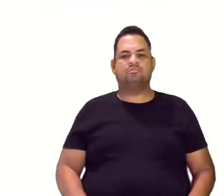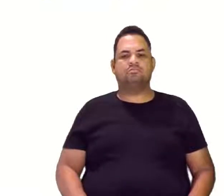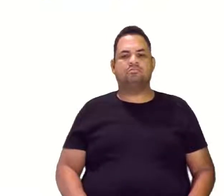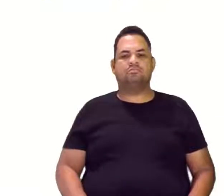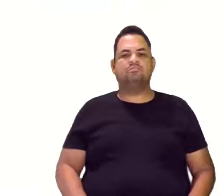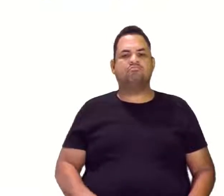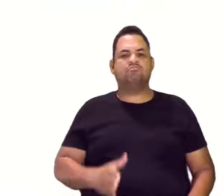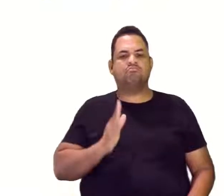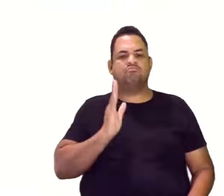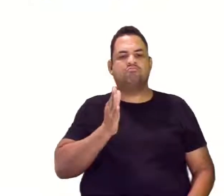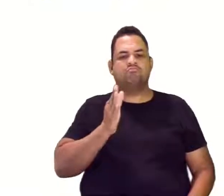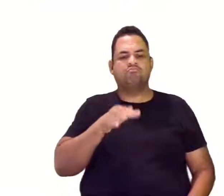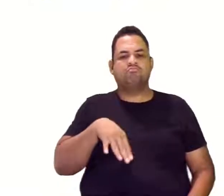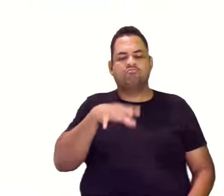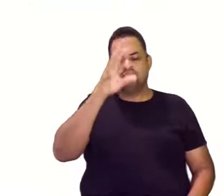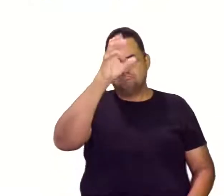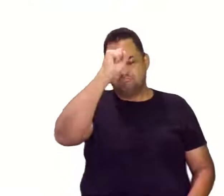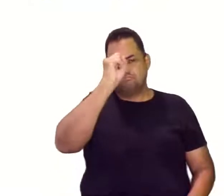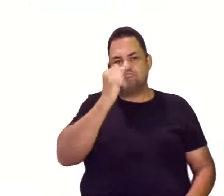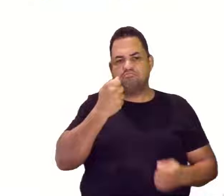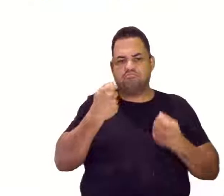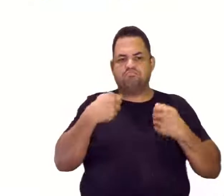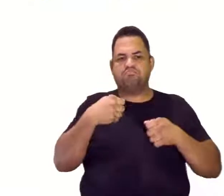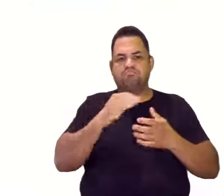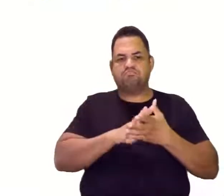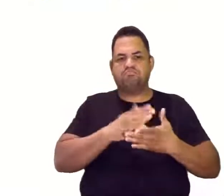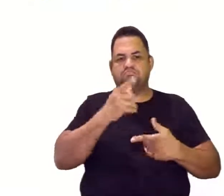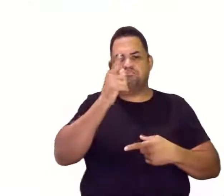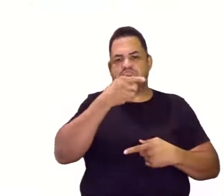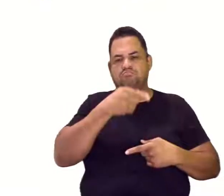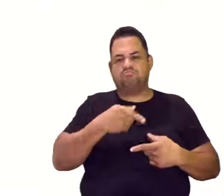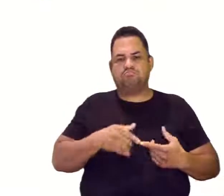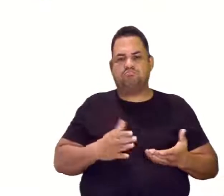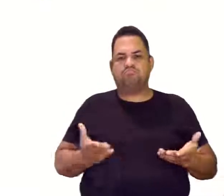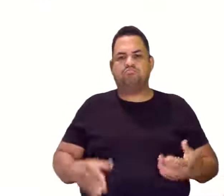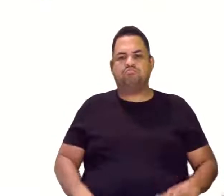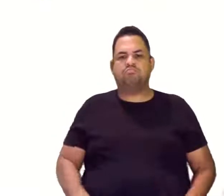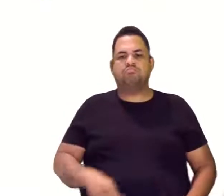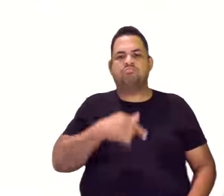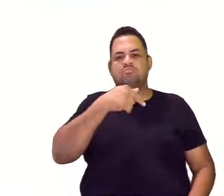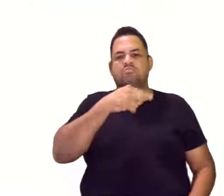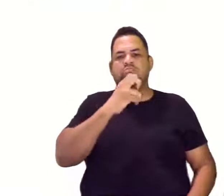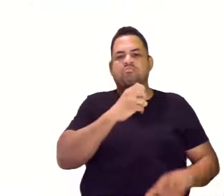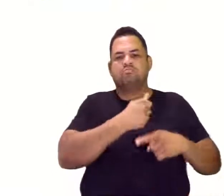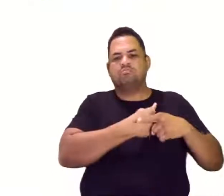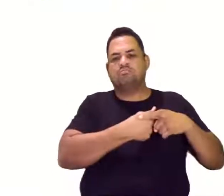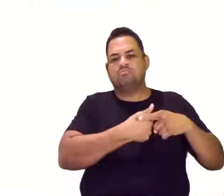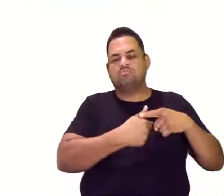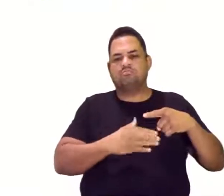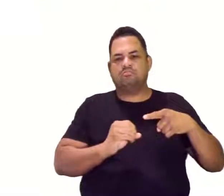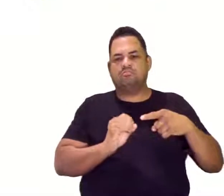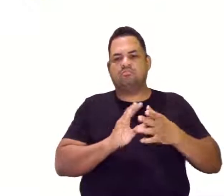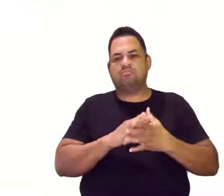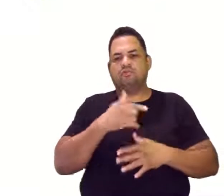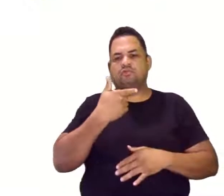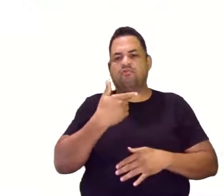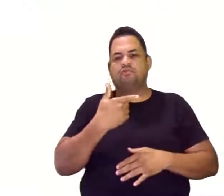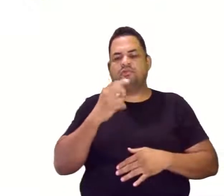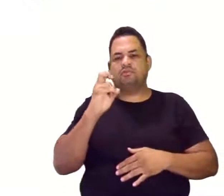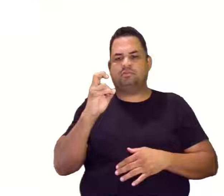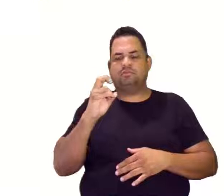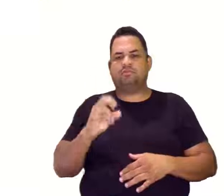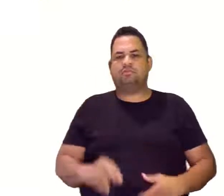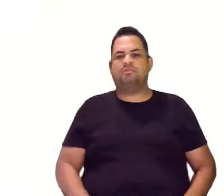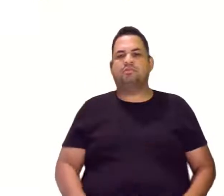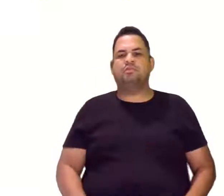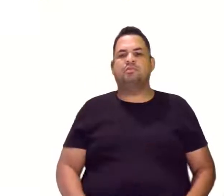exemplo, eu aprendi que dá para simplificar a fração, né? Isso, 75 por 100, a gente pode dividir por quem? Por 25? Por 25. Ah, isso